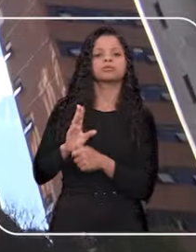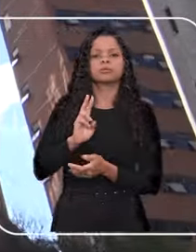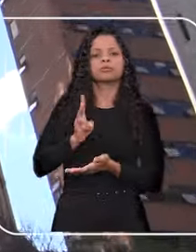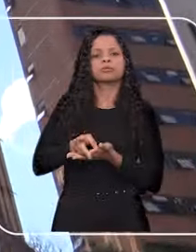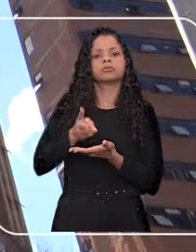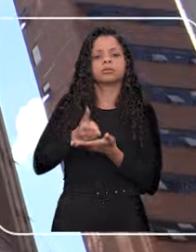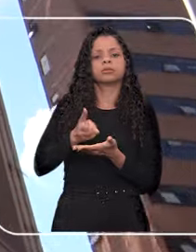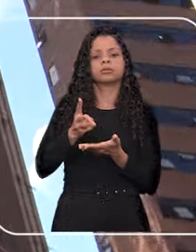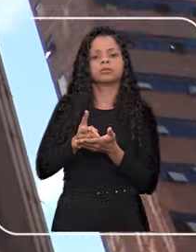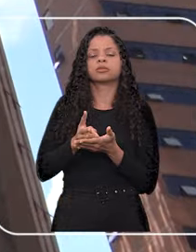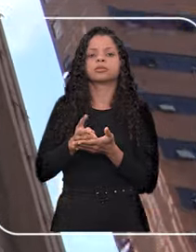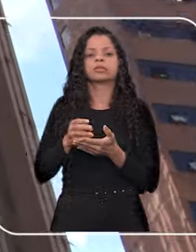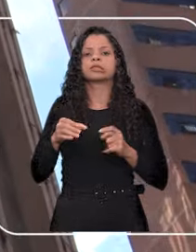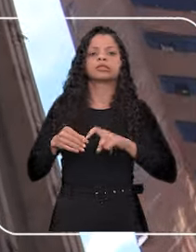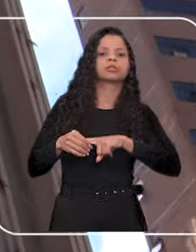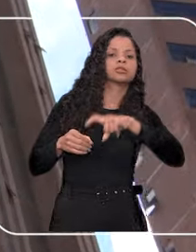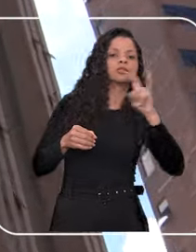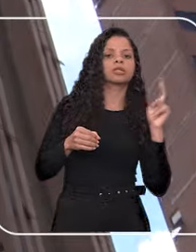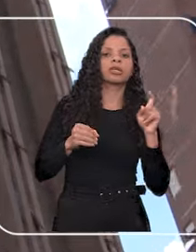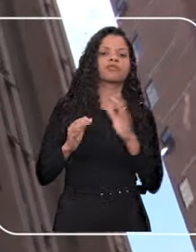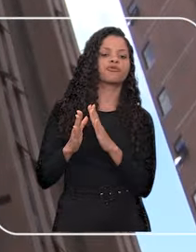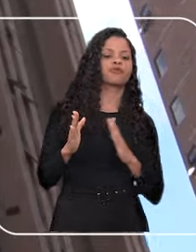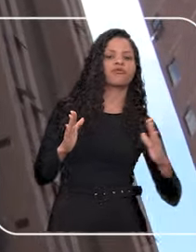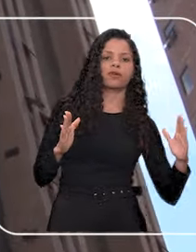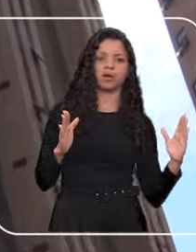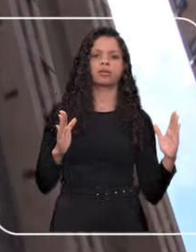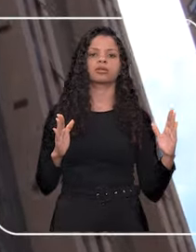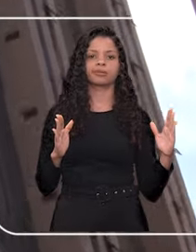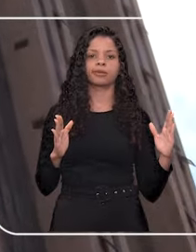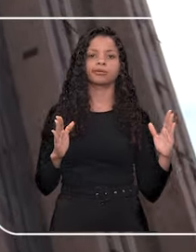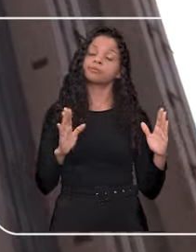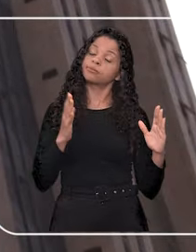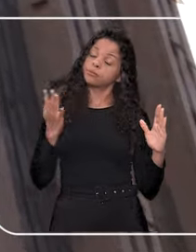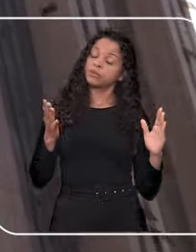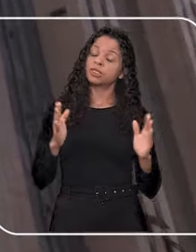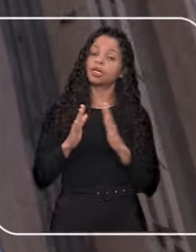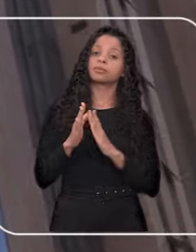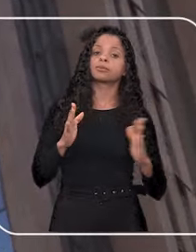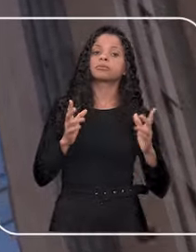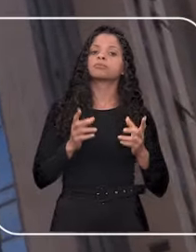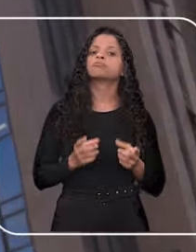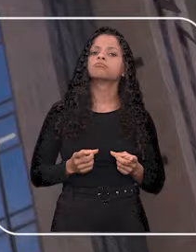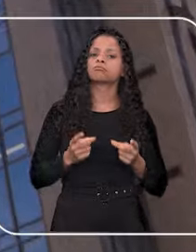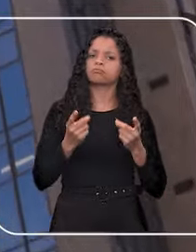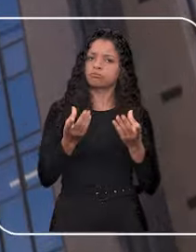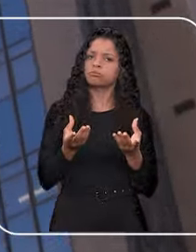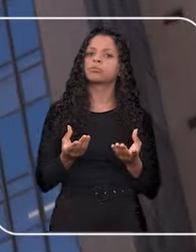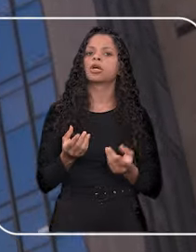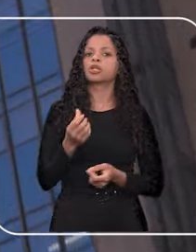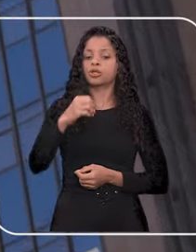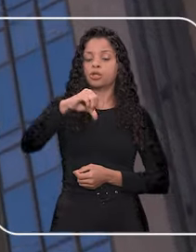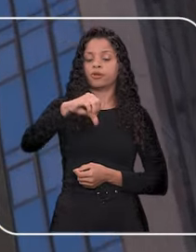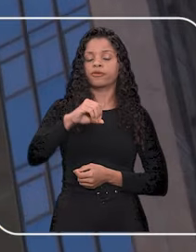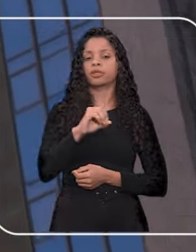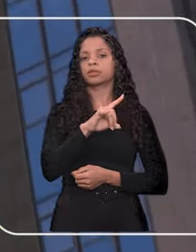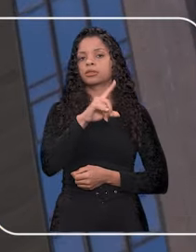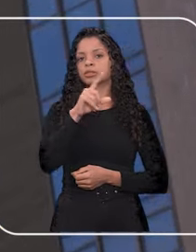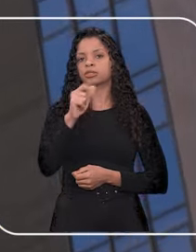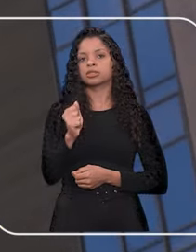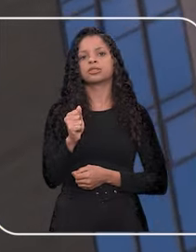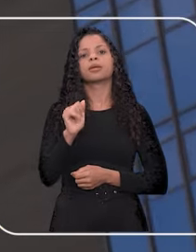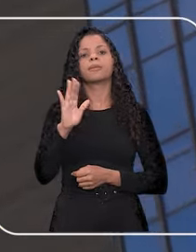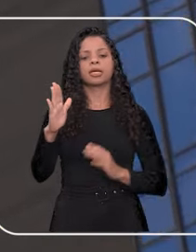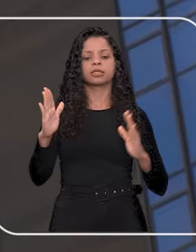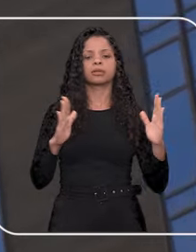mantidas sem a vinculação de prazo certo de validade no caso elas foram concedidas por 90 dias período após o qual